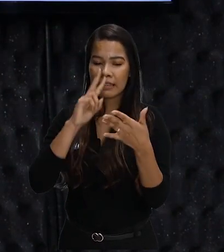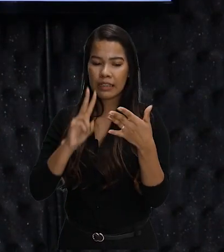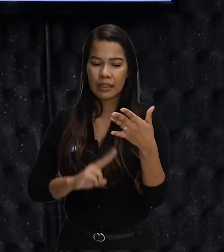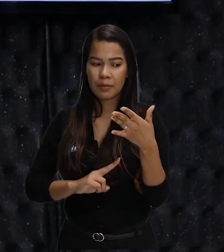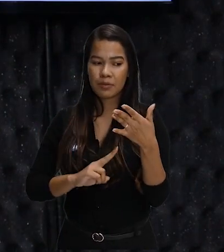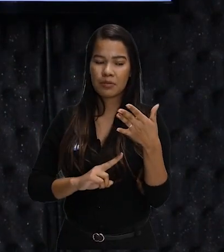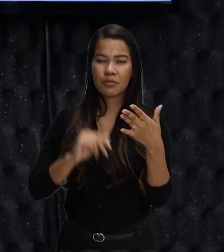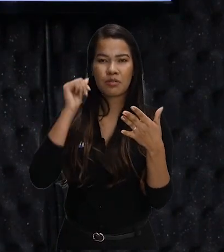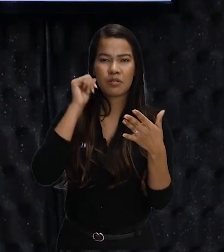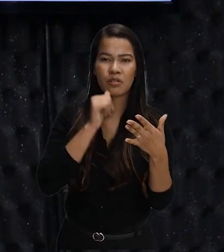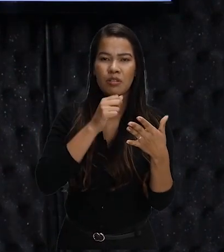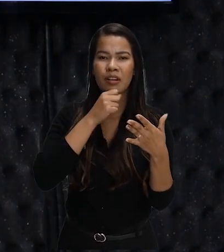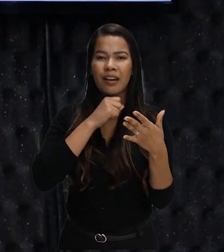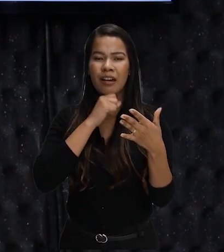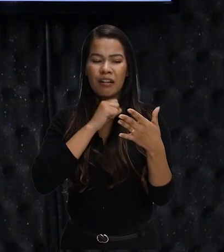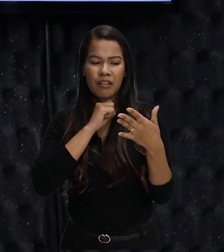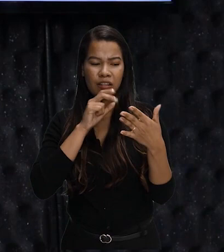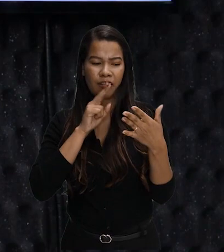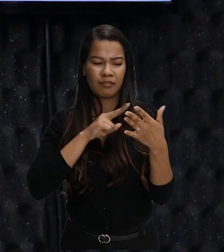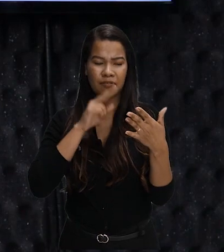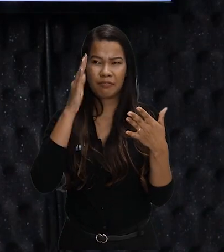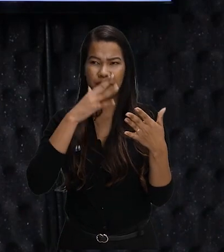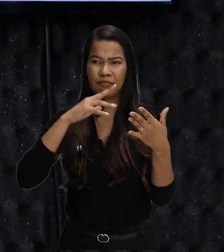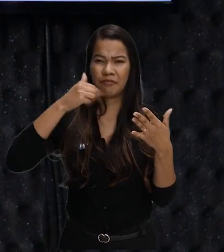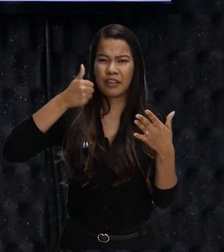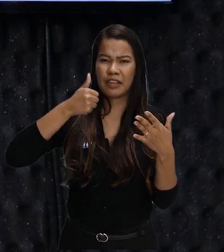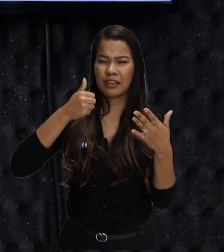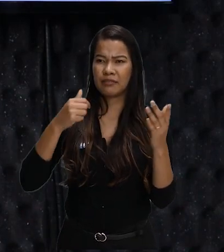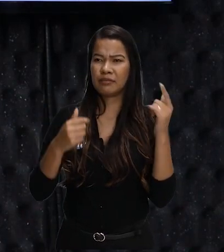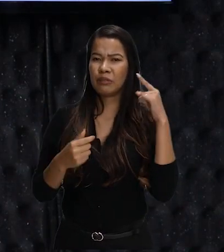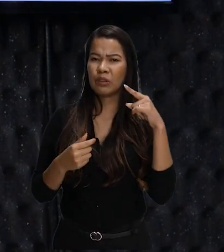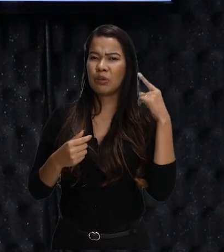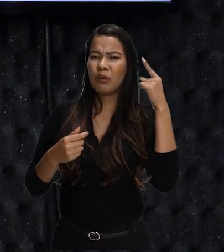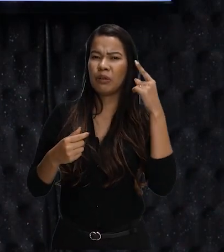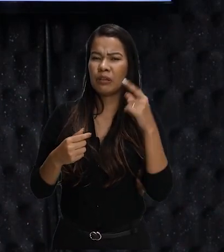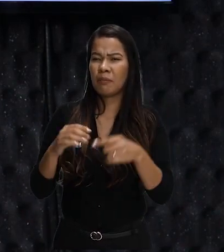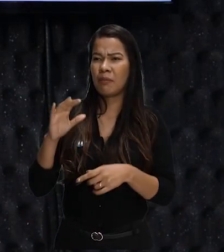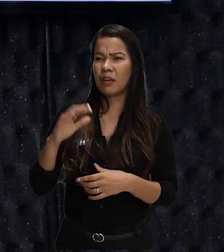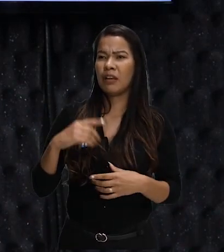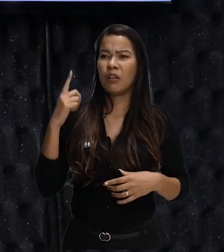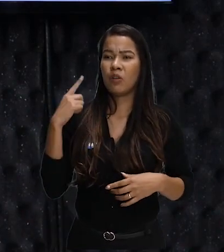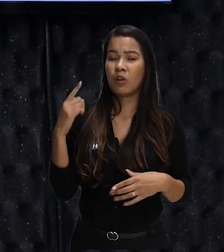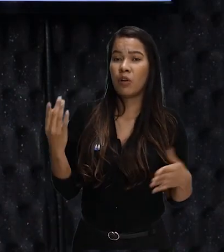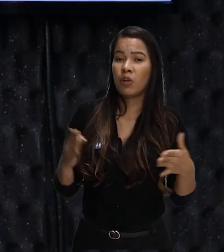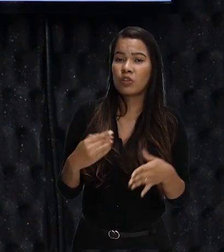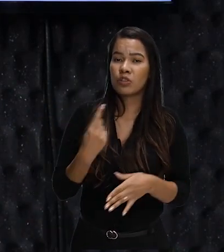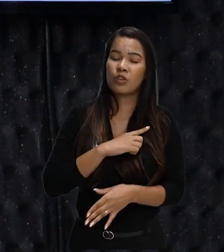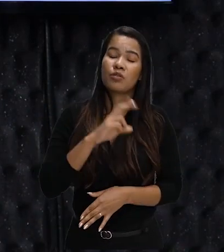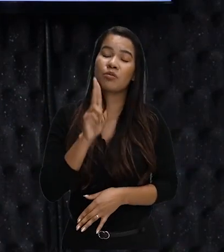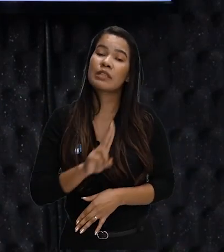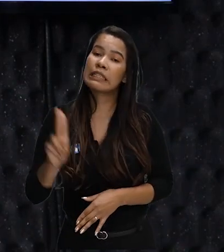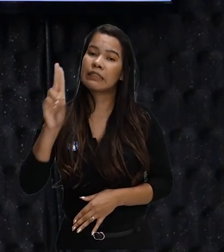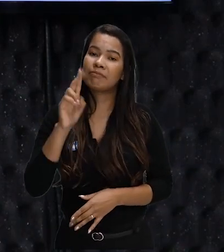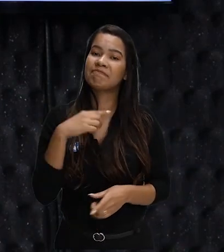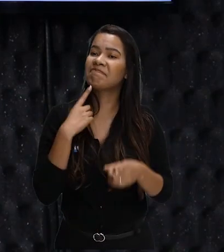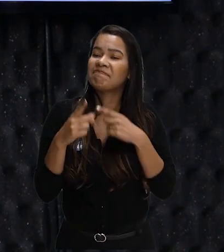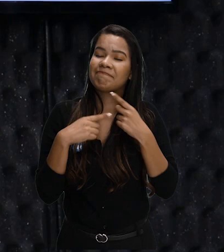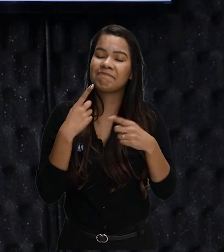velha maluca, naquela época eram palavrões, eram palavras chulas. Hoje nós usamos aqui, ninguém